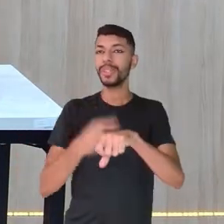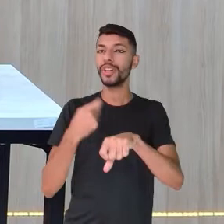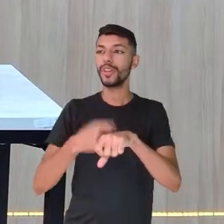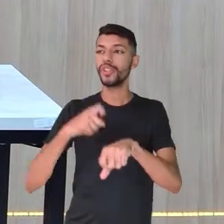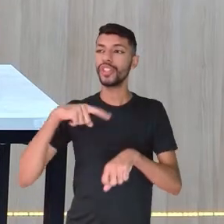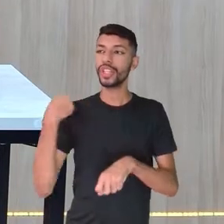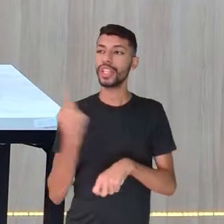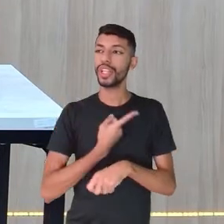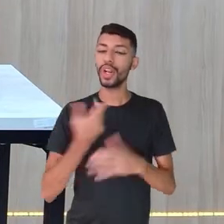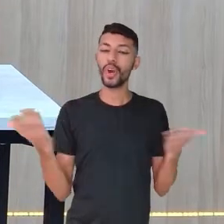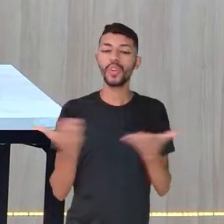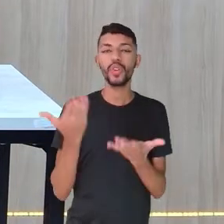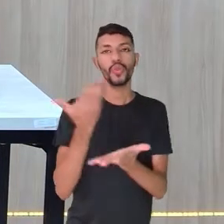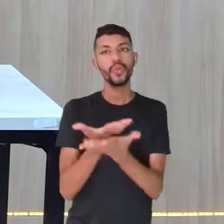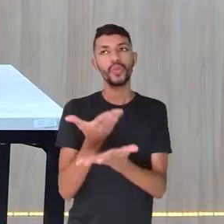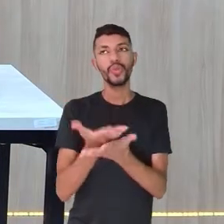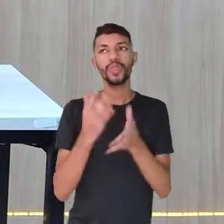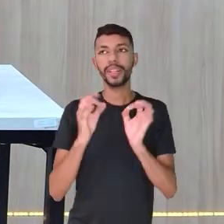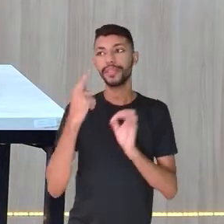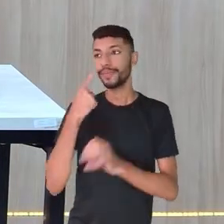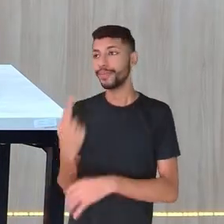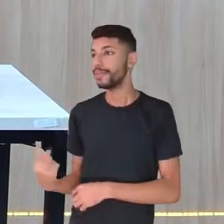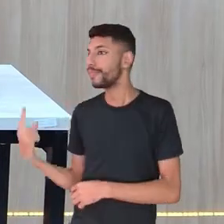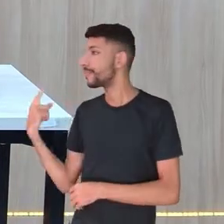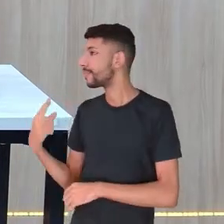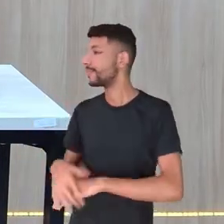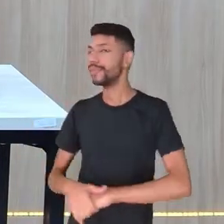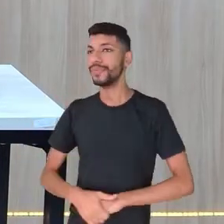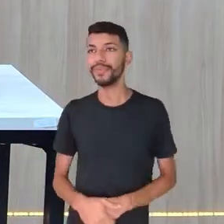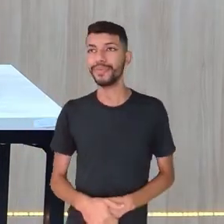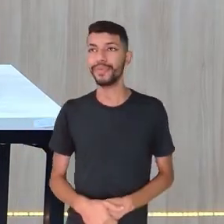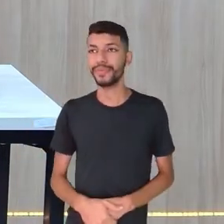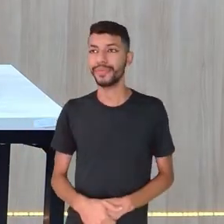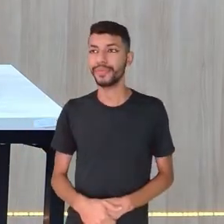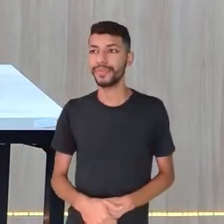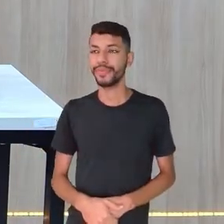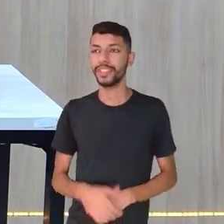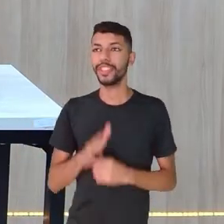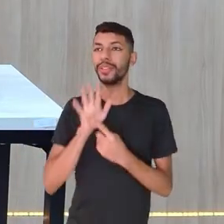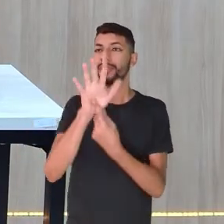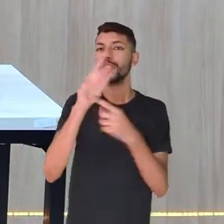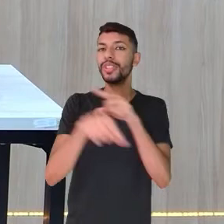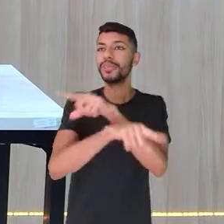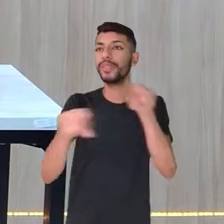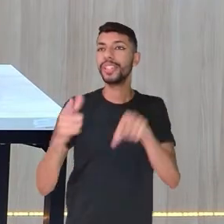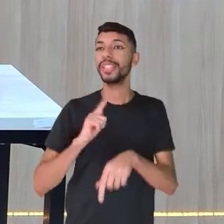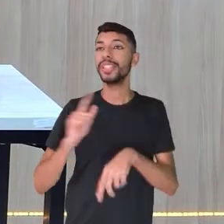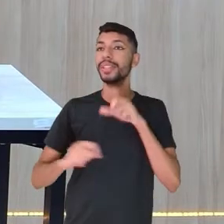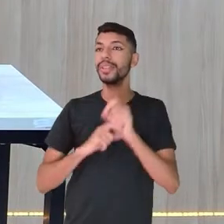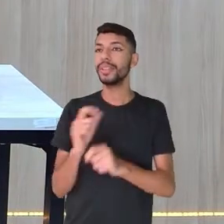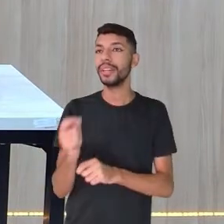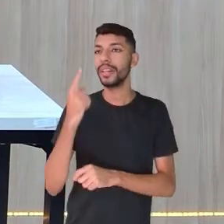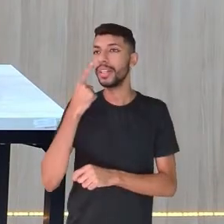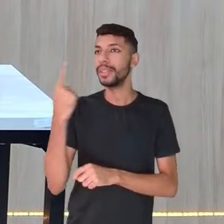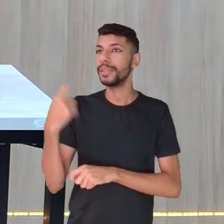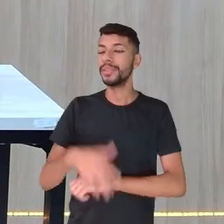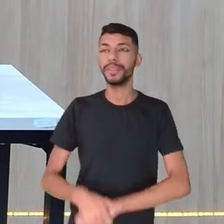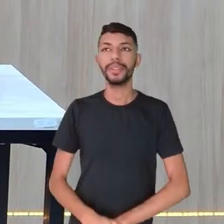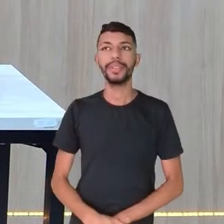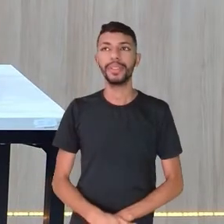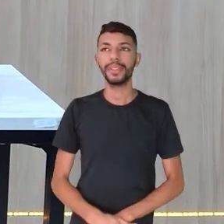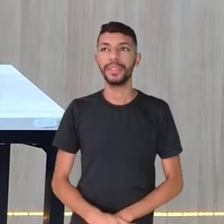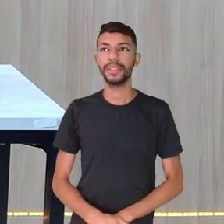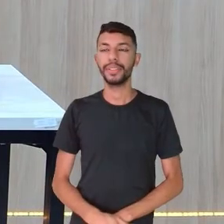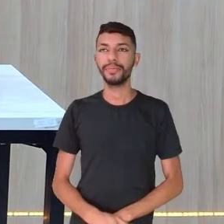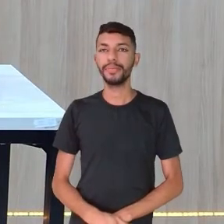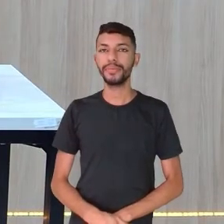estudar hoje. Vamos ver? Eu tenho aí para mostrar a vocês a questão... Deixa eu dar uma passadinha